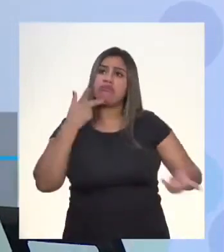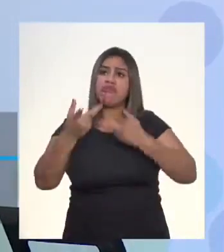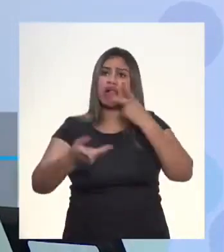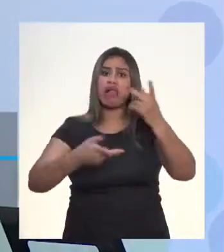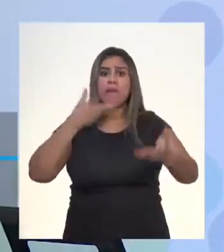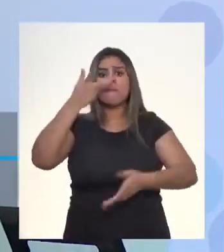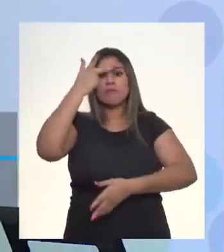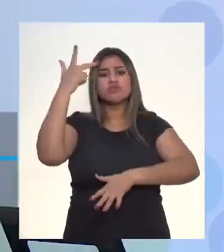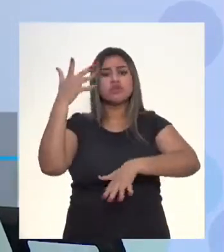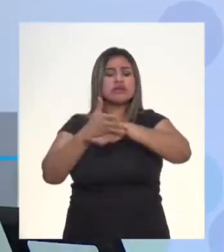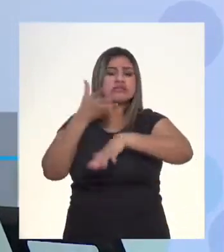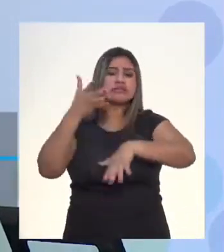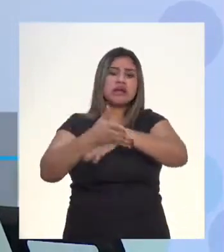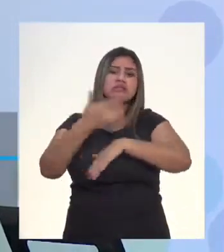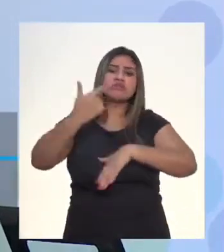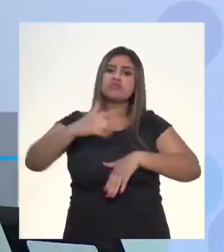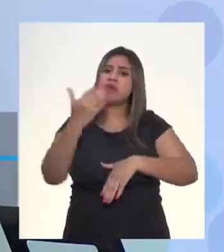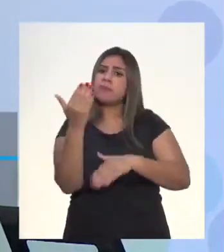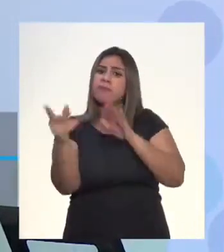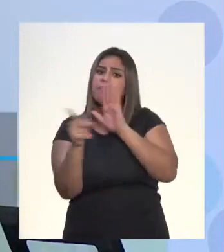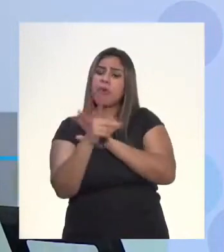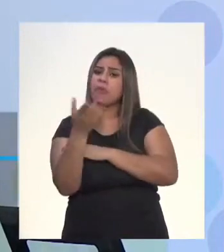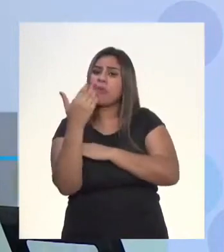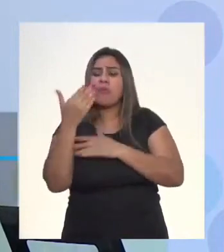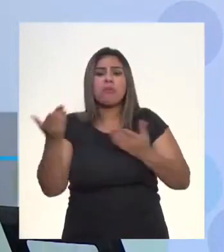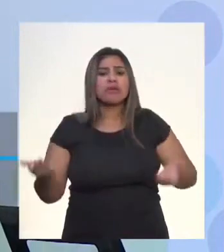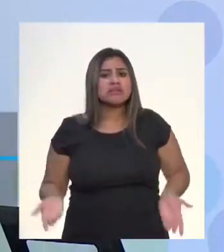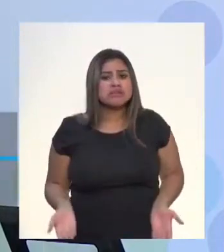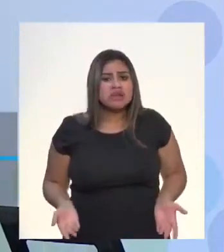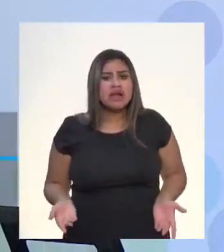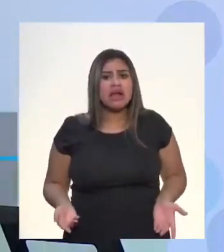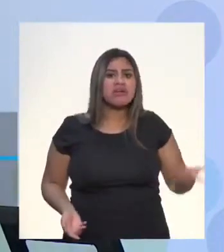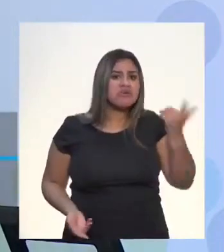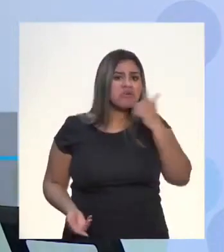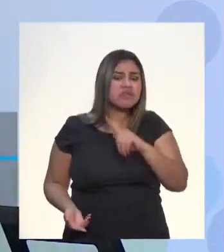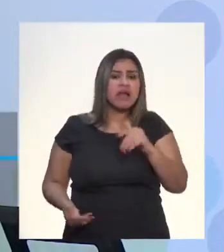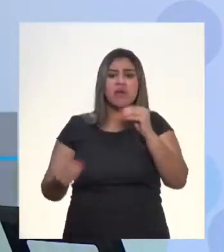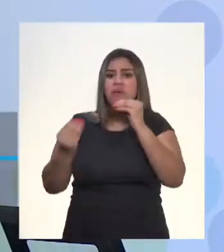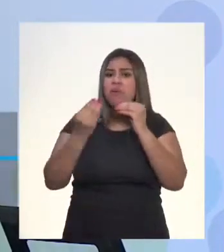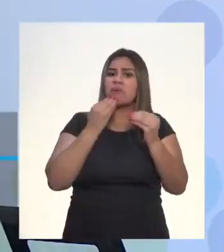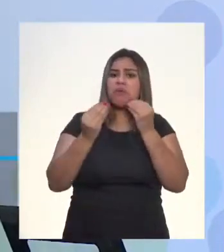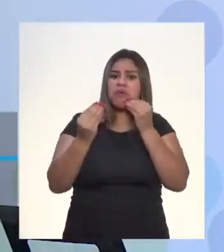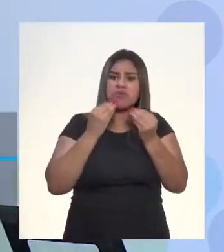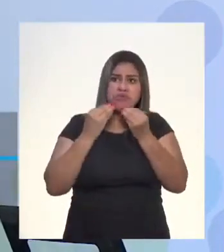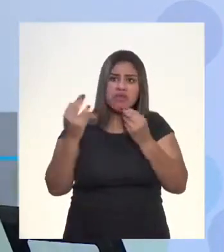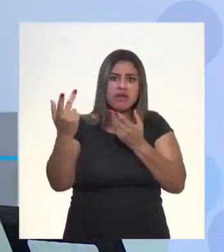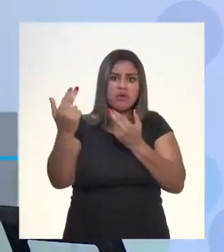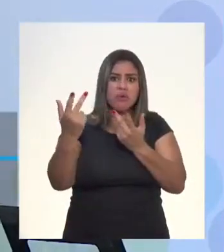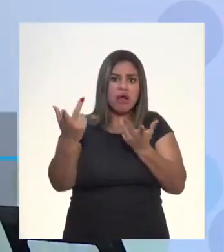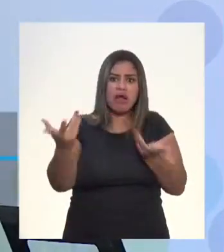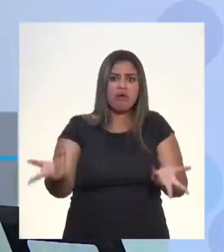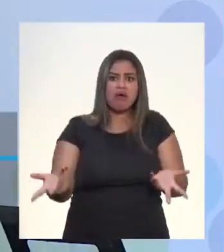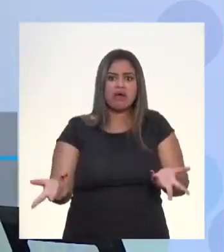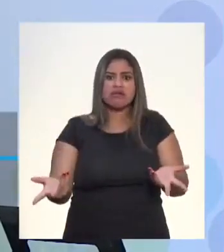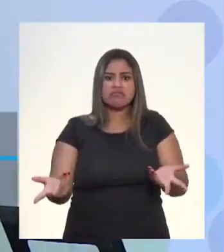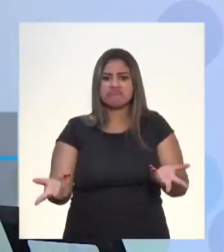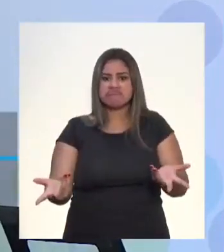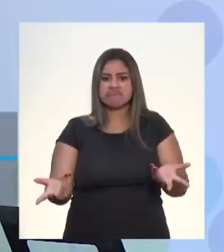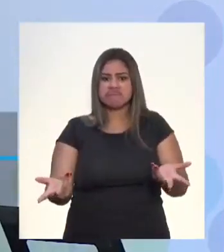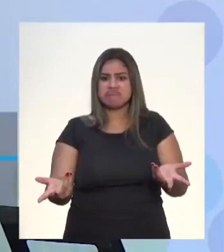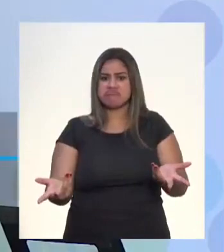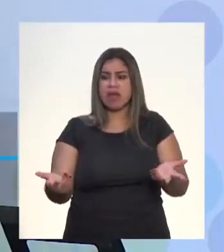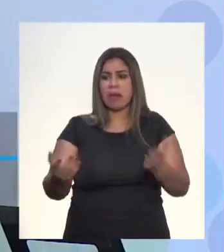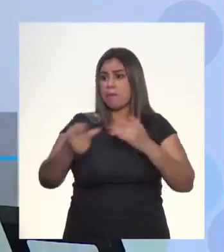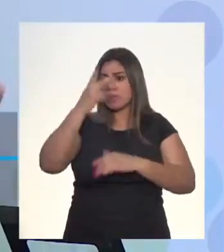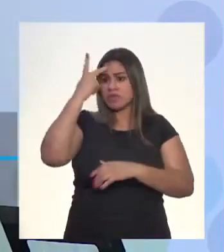tem acesso à alimentação, né, vai conseguir ter as mesmas oportunidades que alguém que a alimentação nunca foi um problema, né?